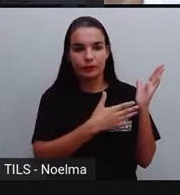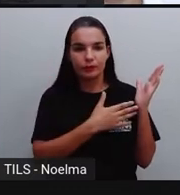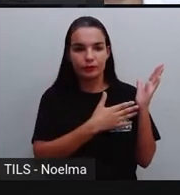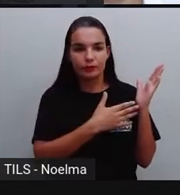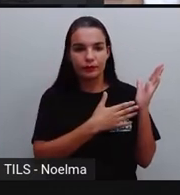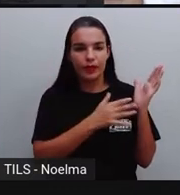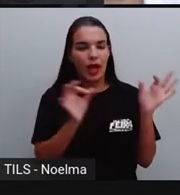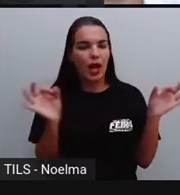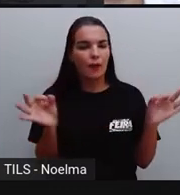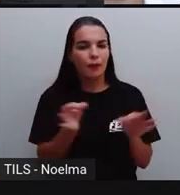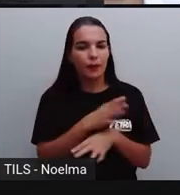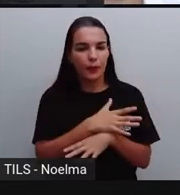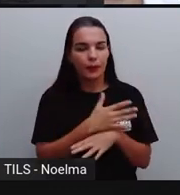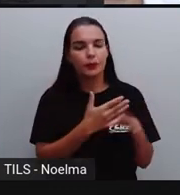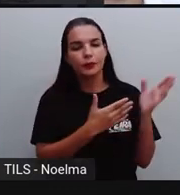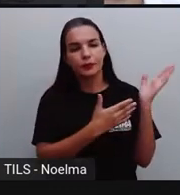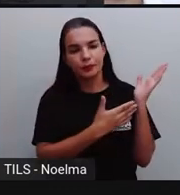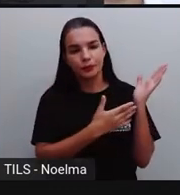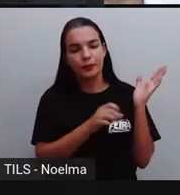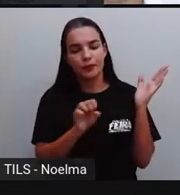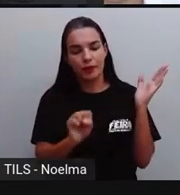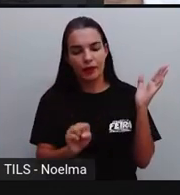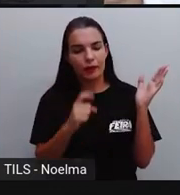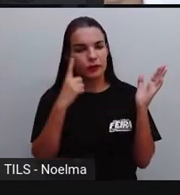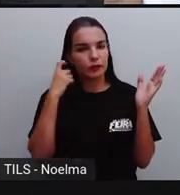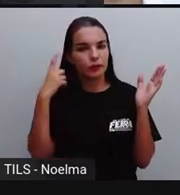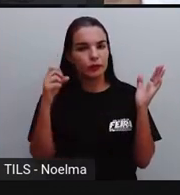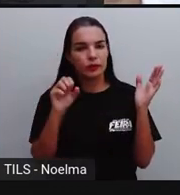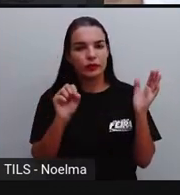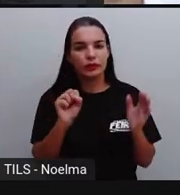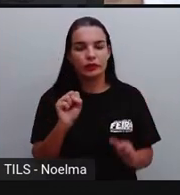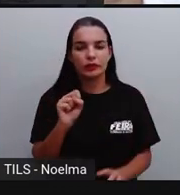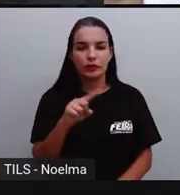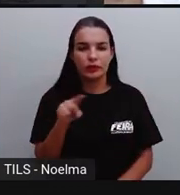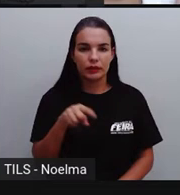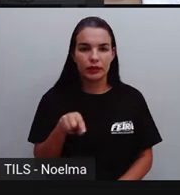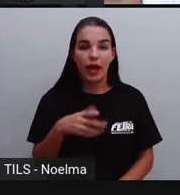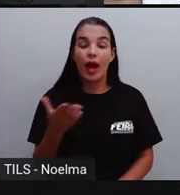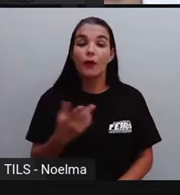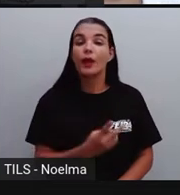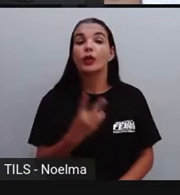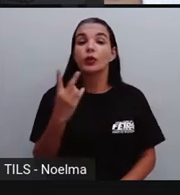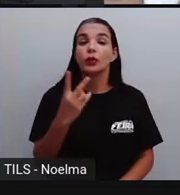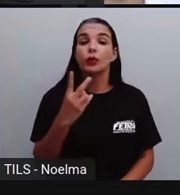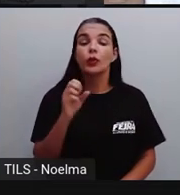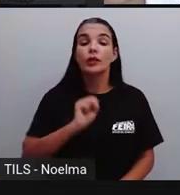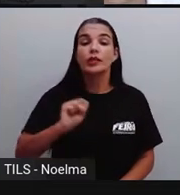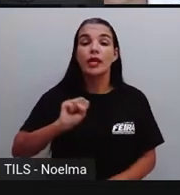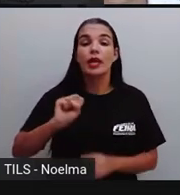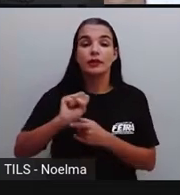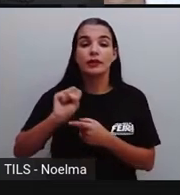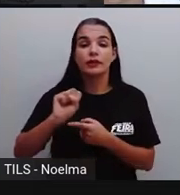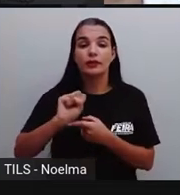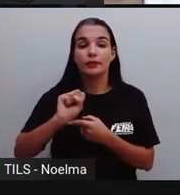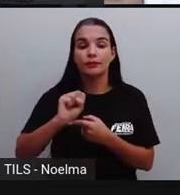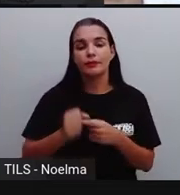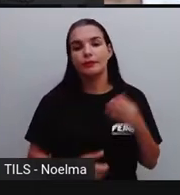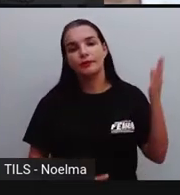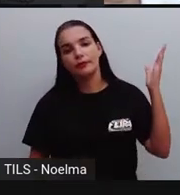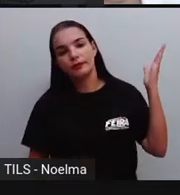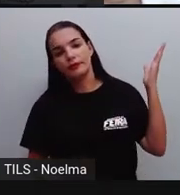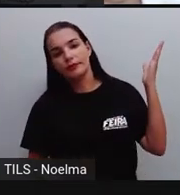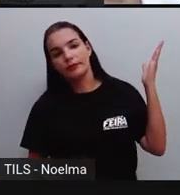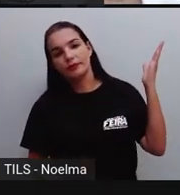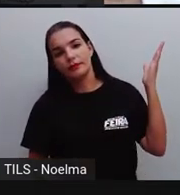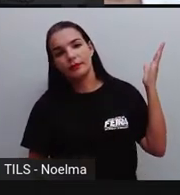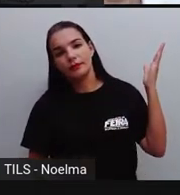Resolveram, ó, o si com som de z. Agora, escritas com dois sis, ó. Larissa, que é o